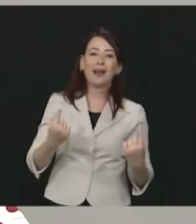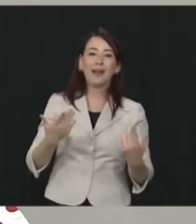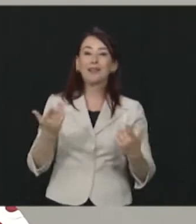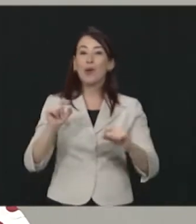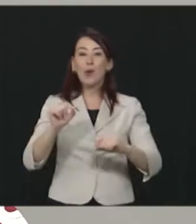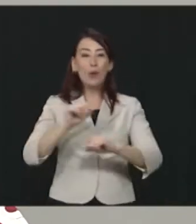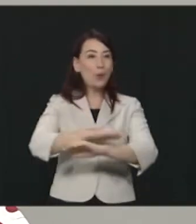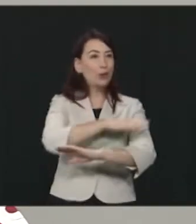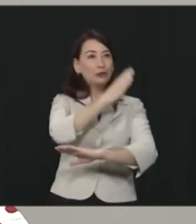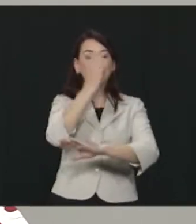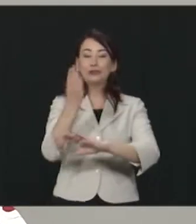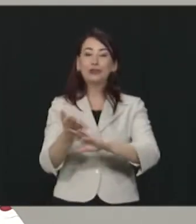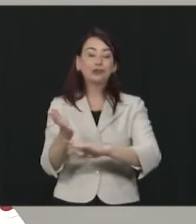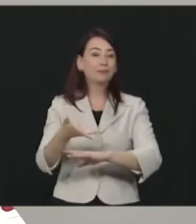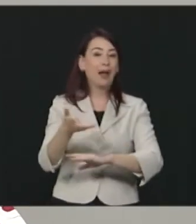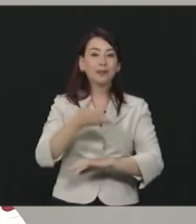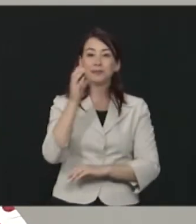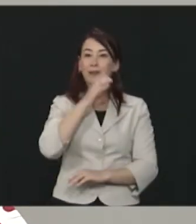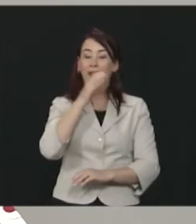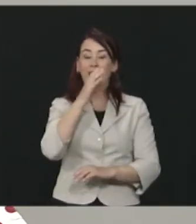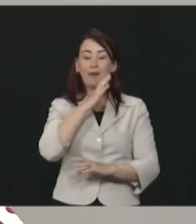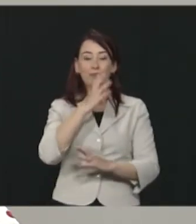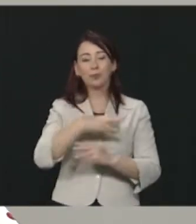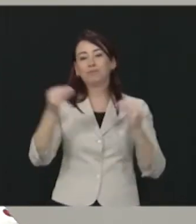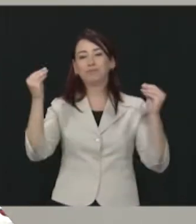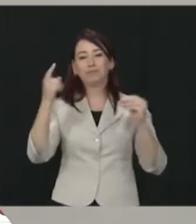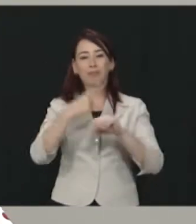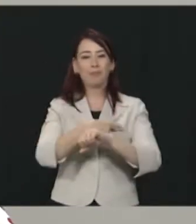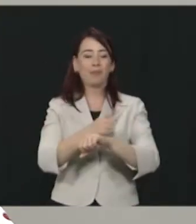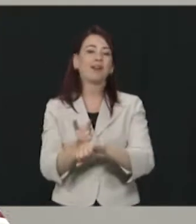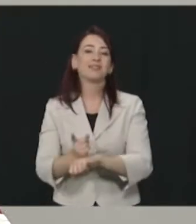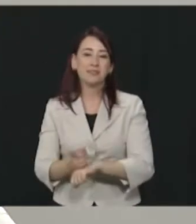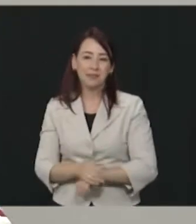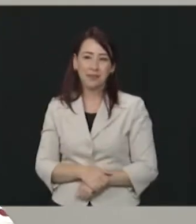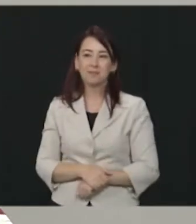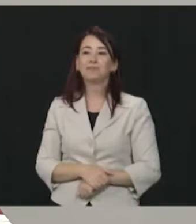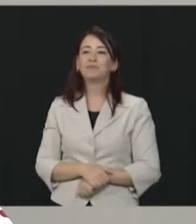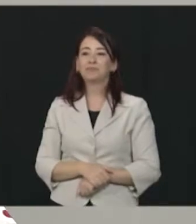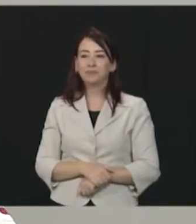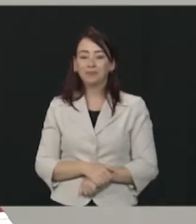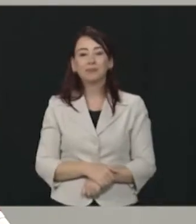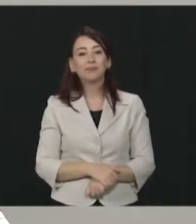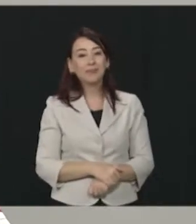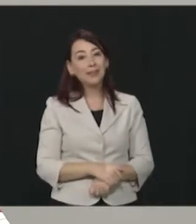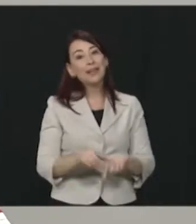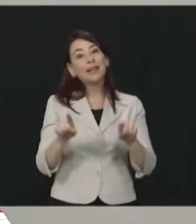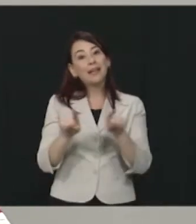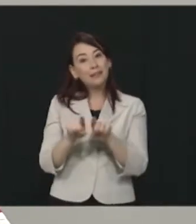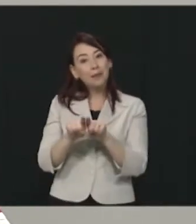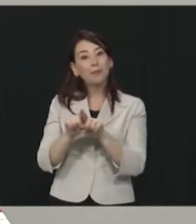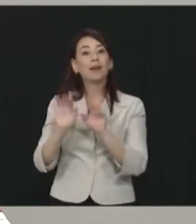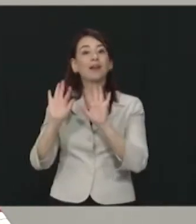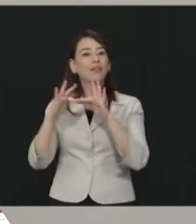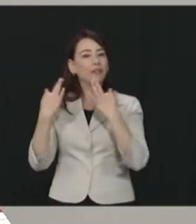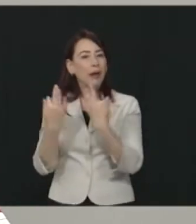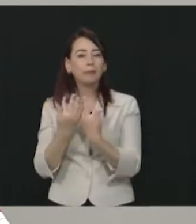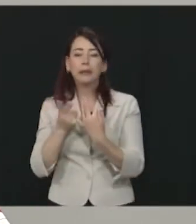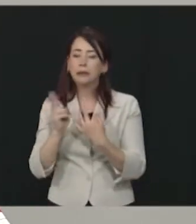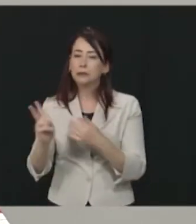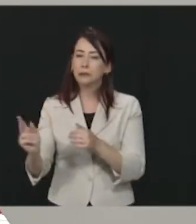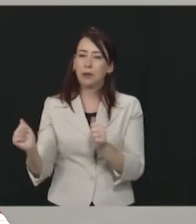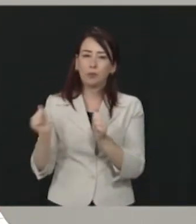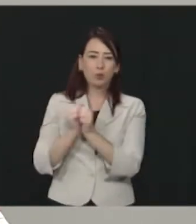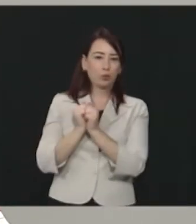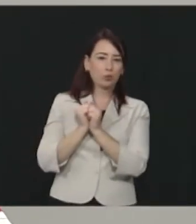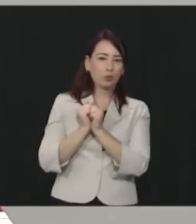curto. É isso aí, isso é que é bom. Eu tenho companhias ocupada. Assim, né? E a família sempre presente, é muito importante. A